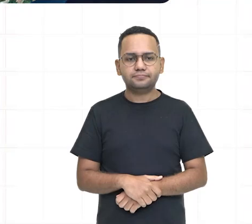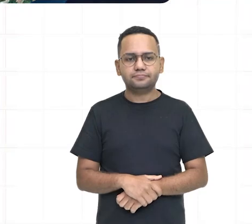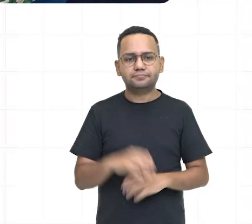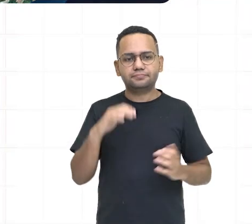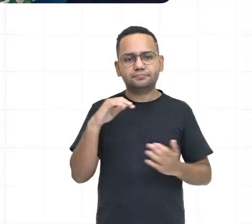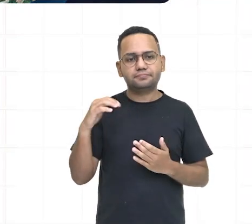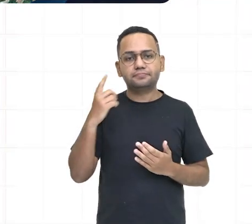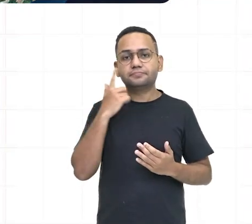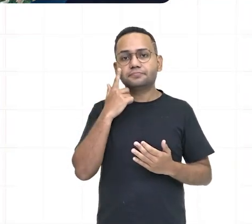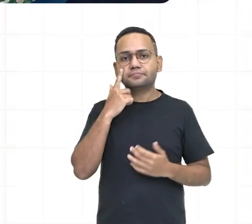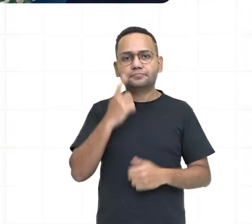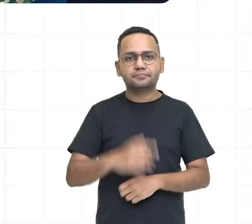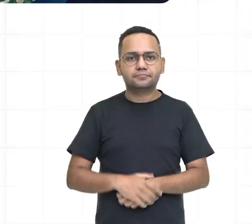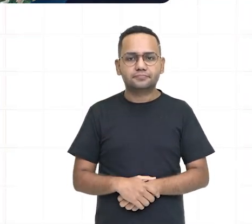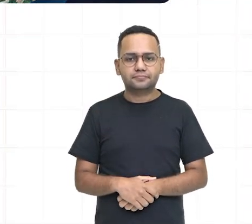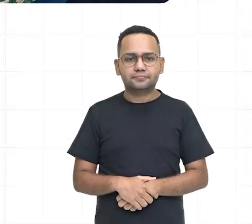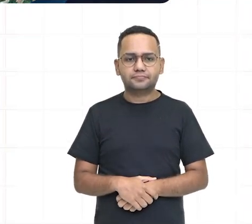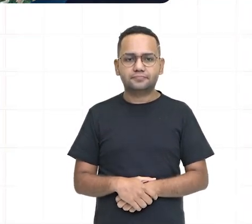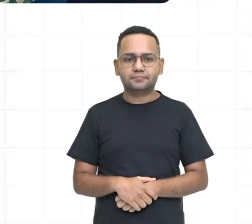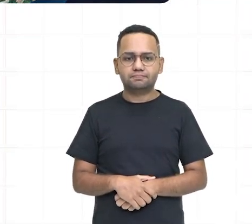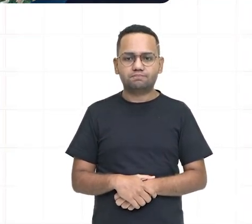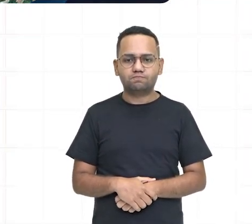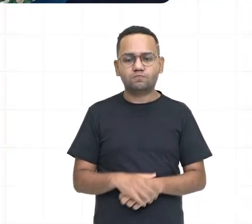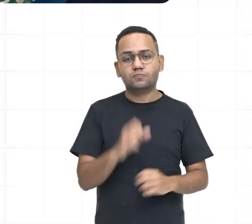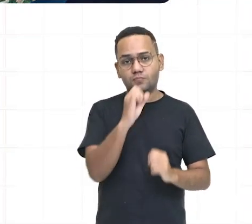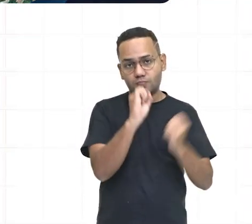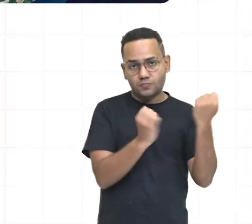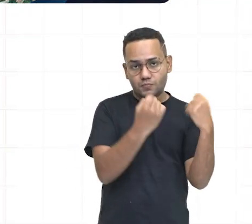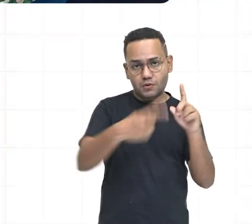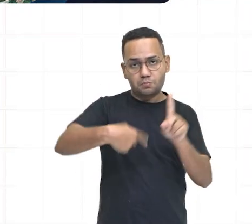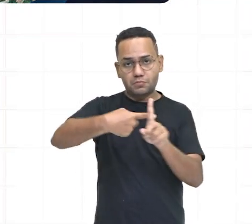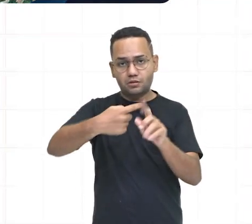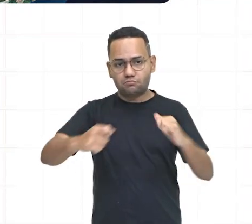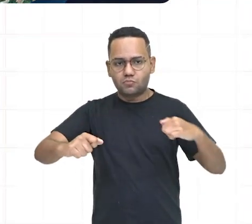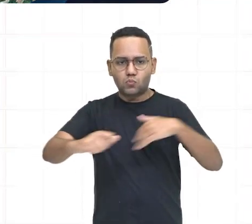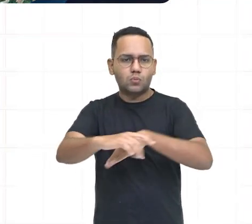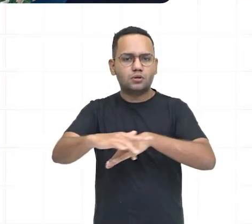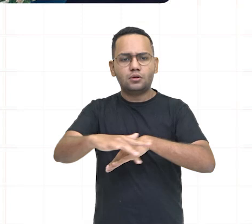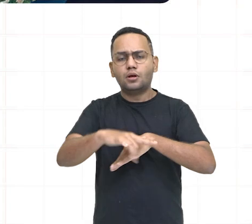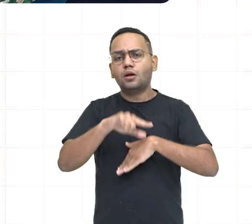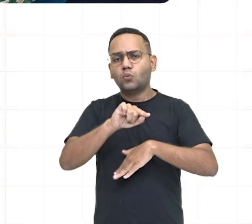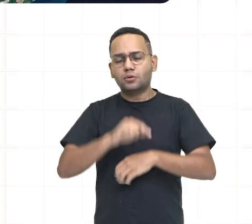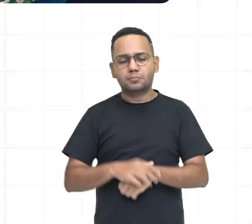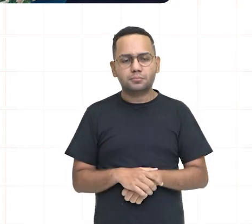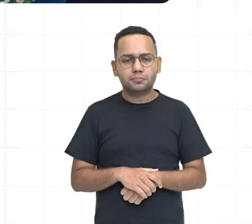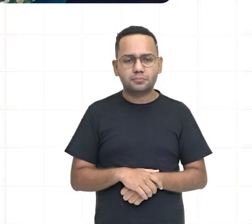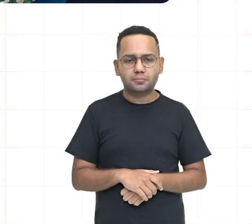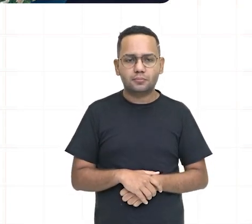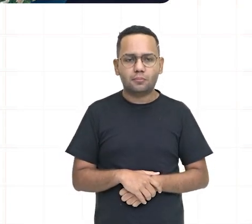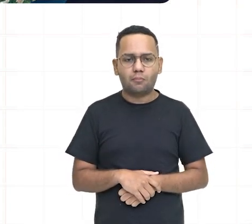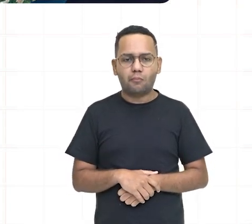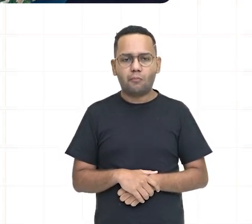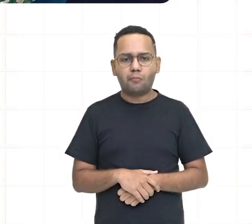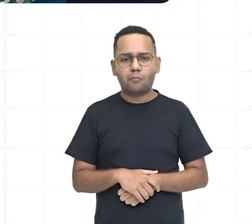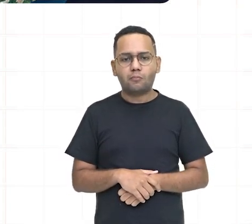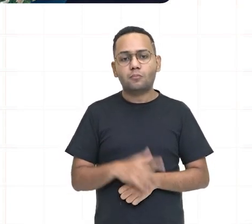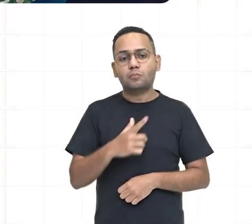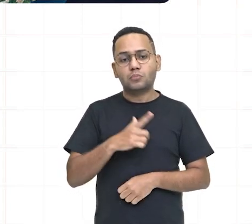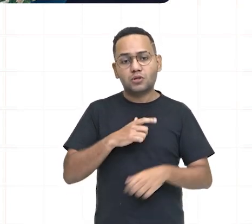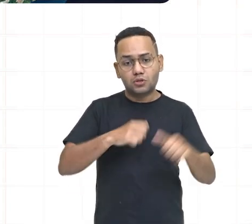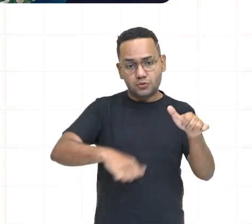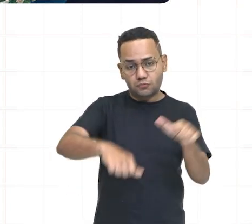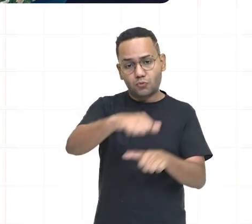Ainda sobre a questão de industrialização e urbanização, é caracterizado por transformações